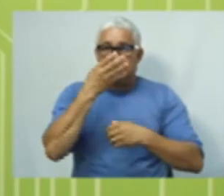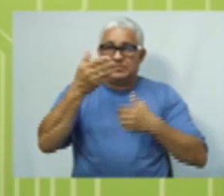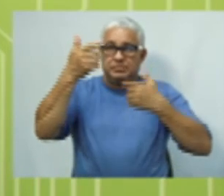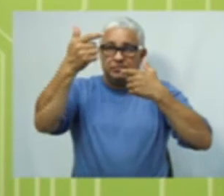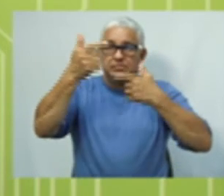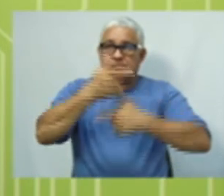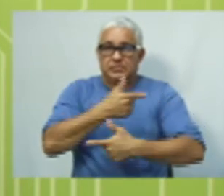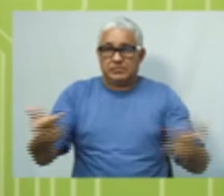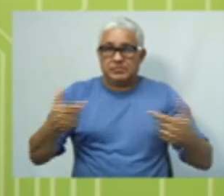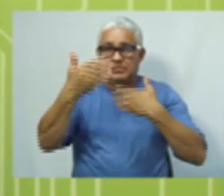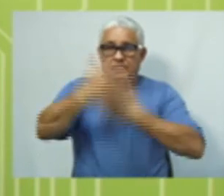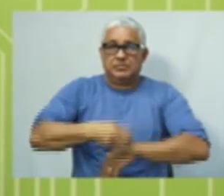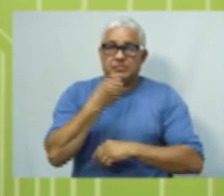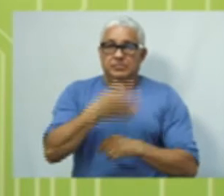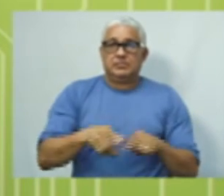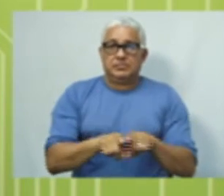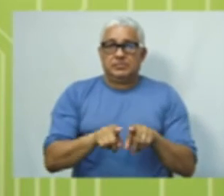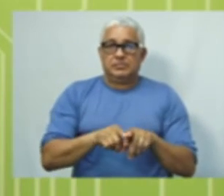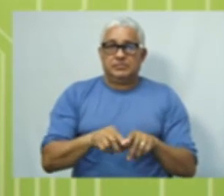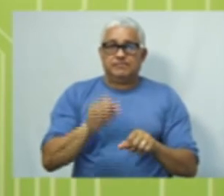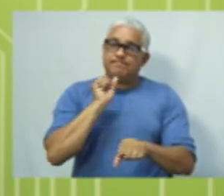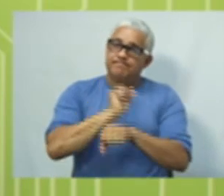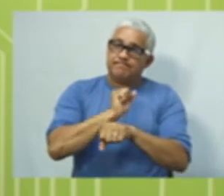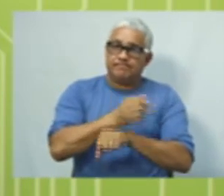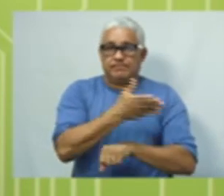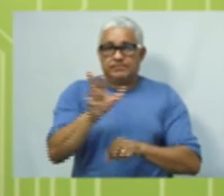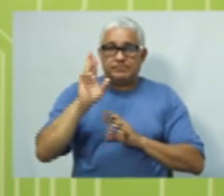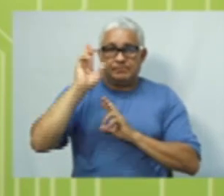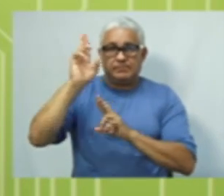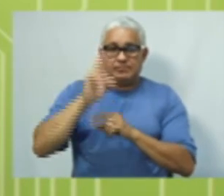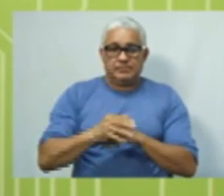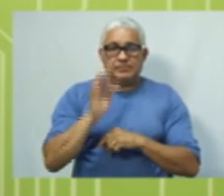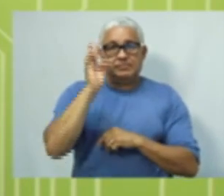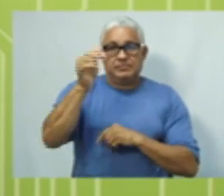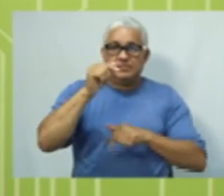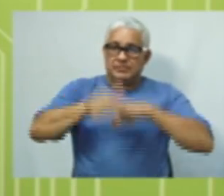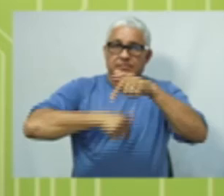boa avaliação. E espero encontrar vocês aí, não vamos se dizer,